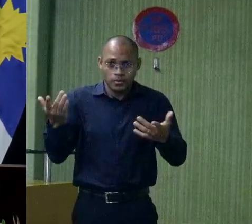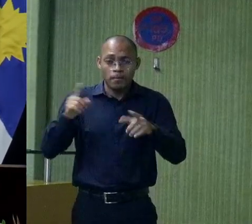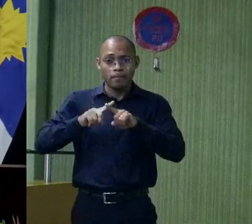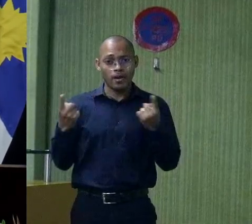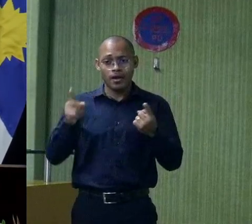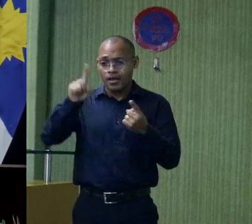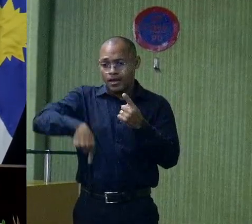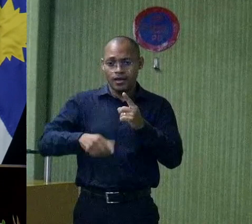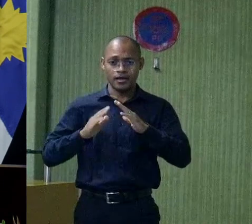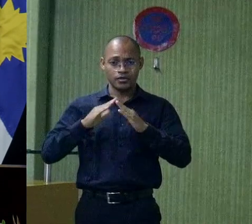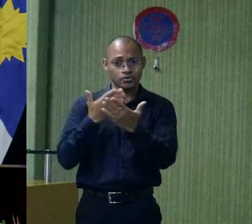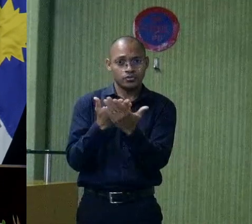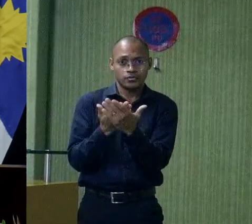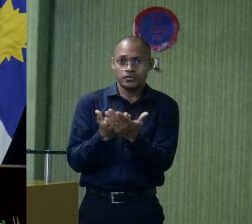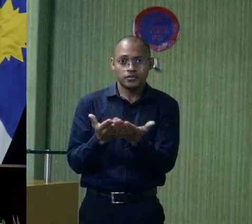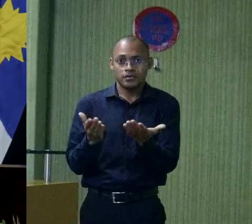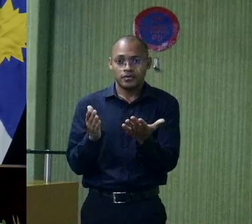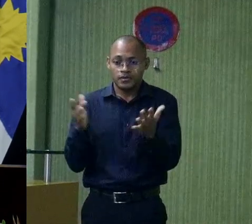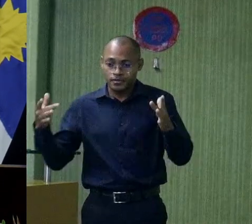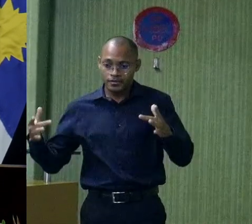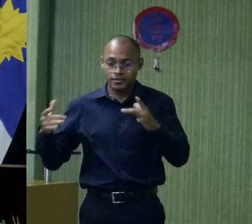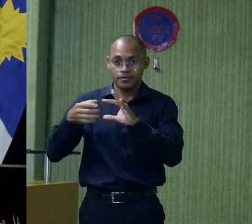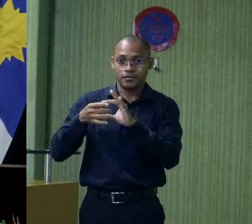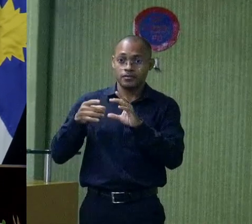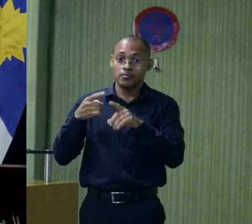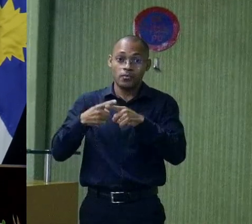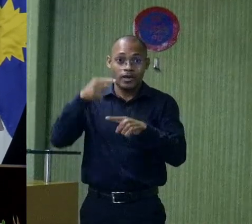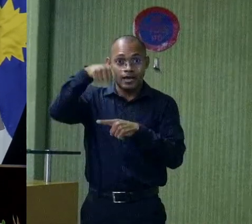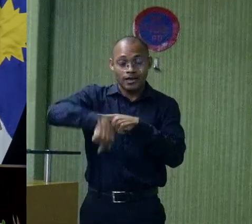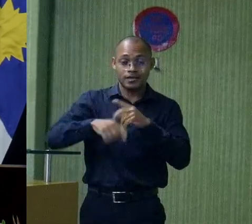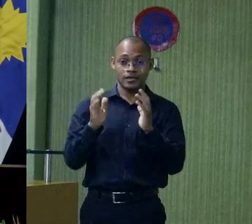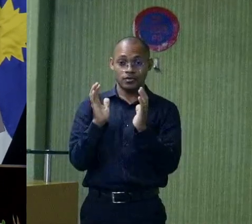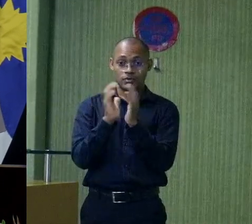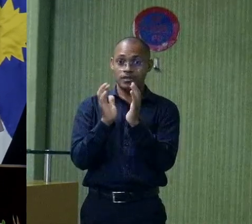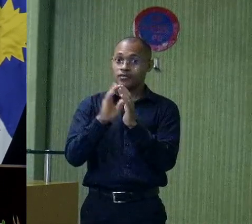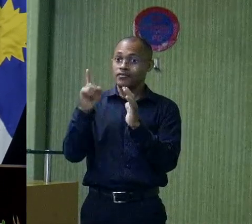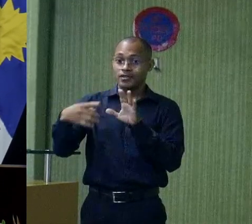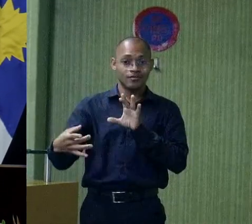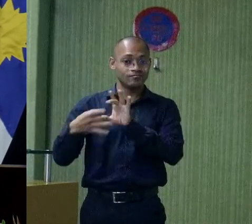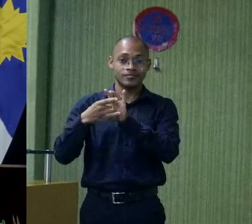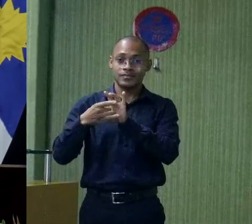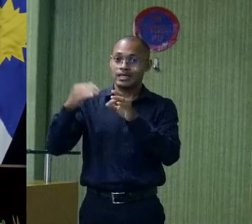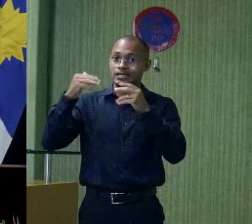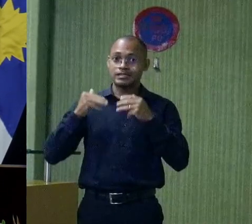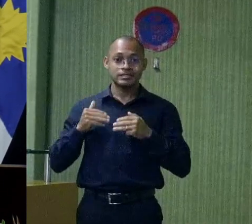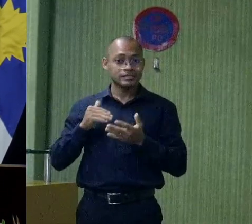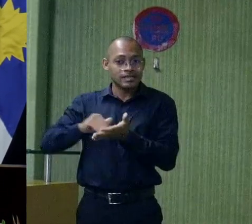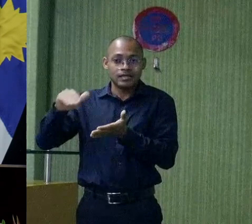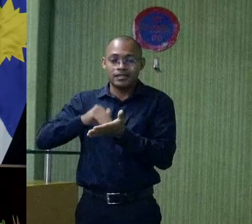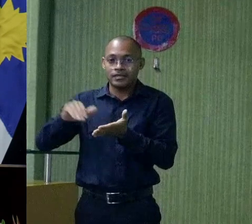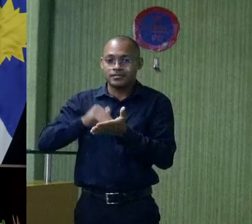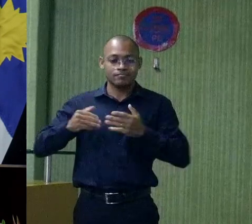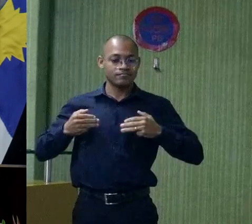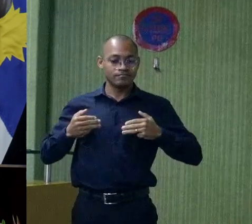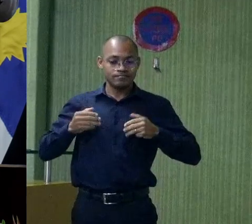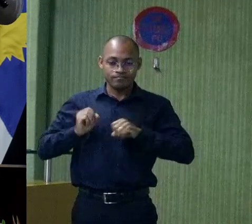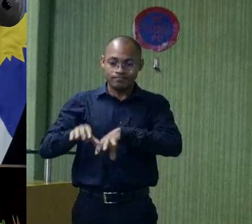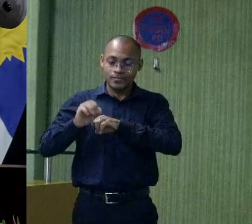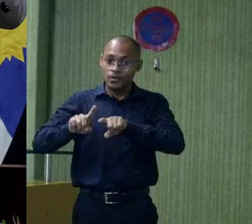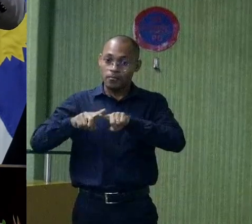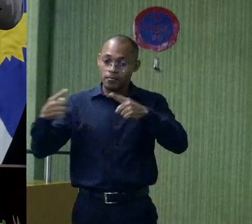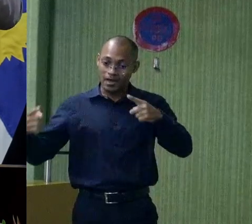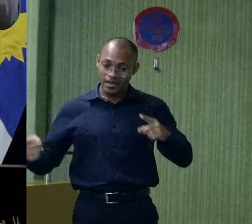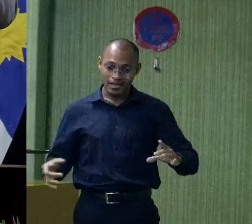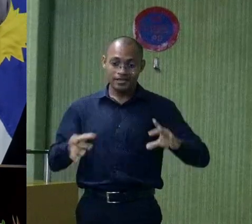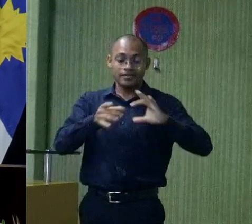escolas não tão vinculadas aqui pelo menos no Recife elas não são vinculadas à secretaria de educação mas é vinculada à